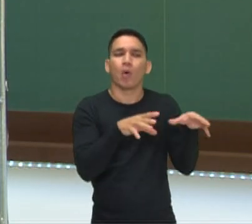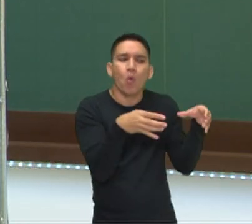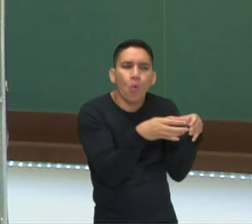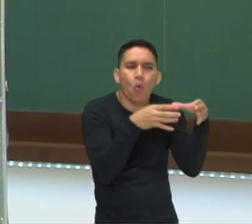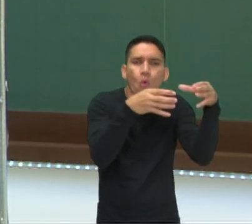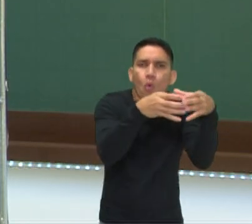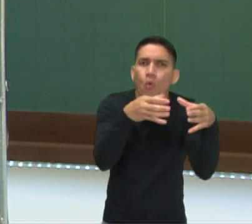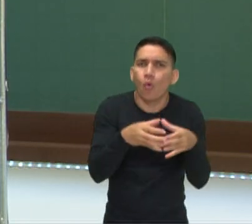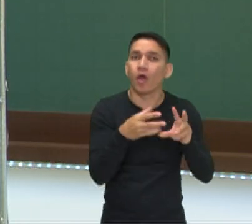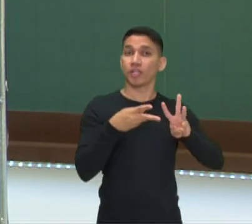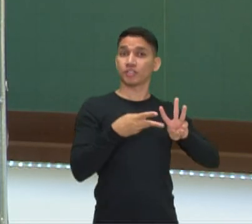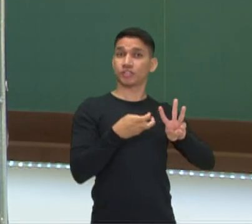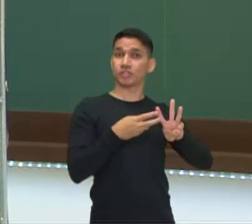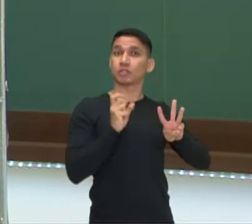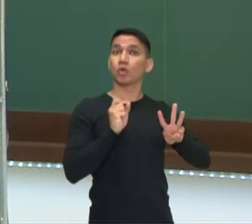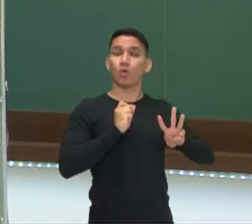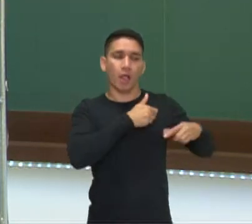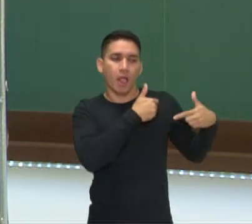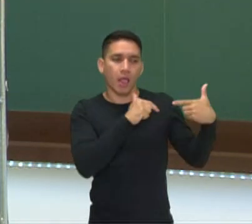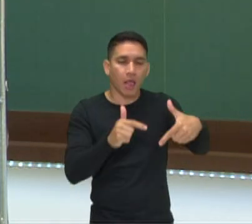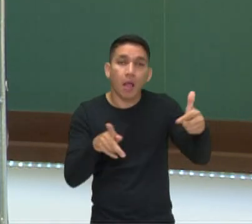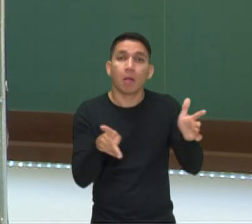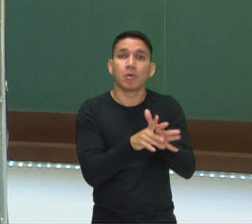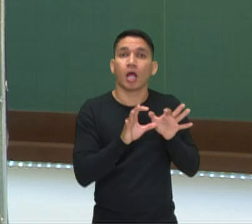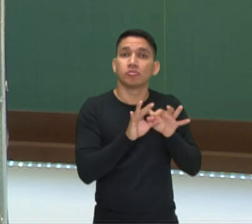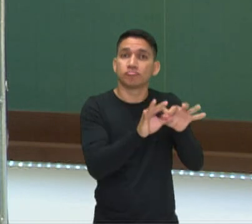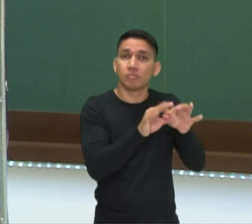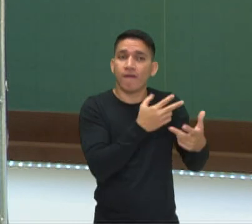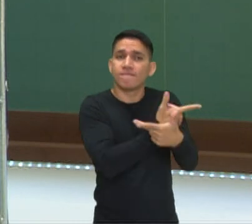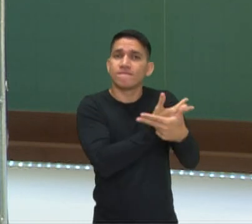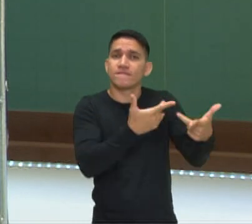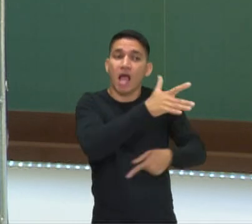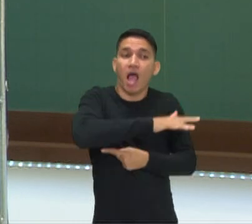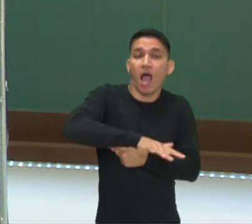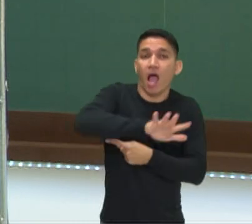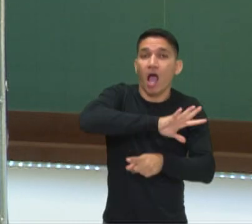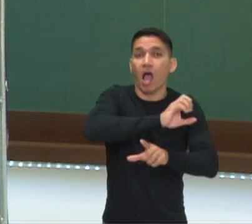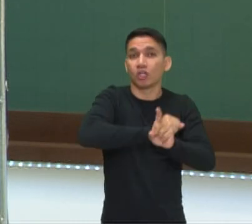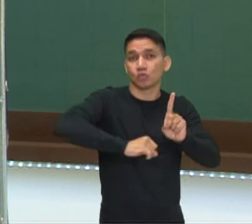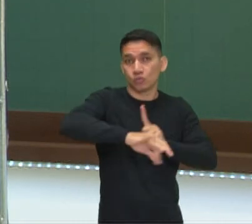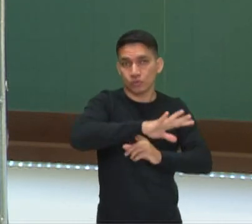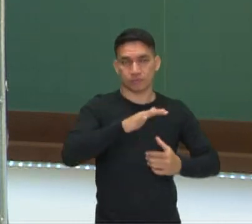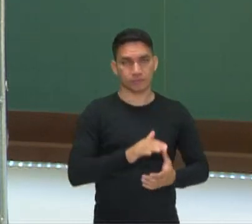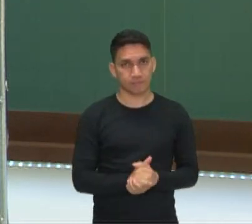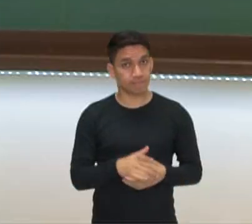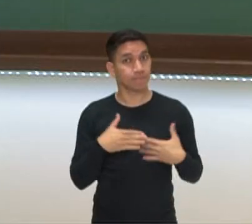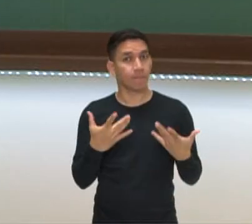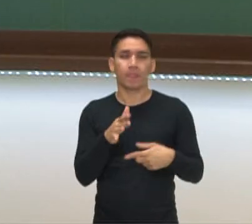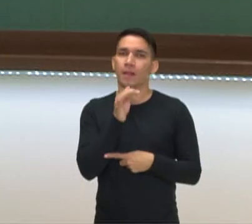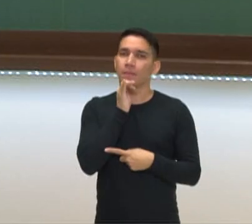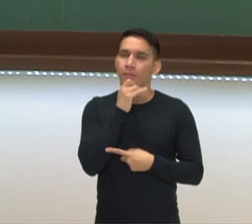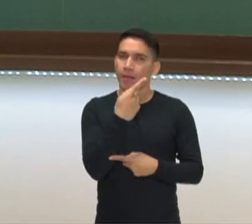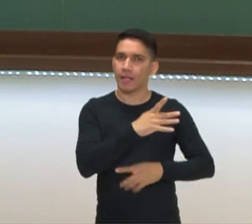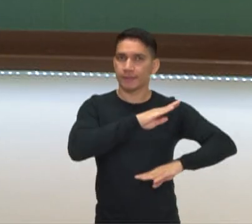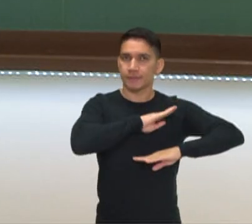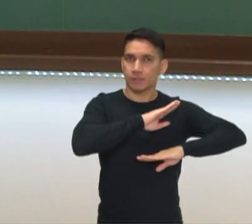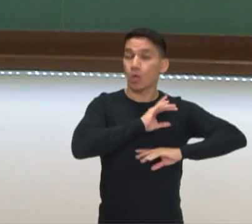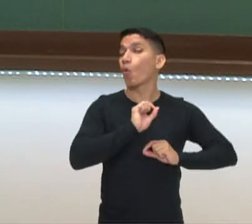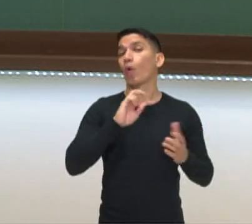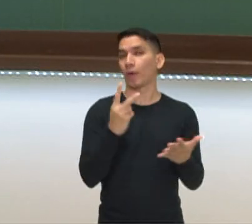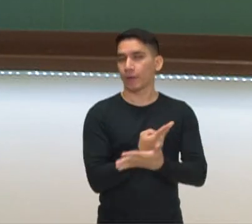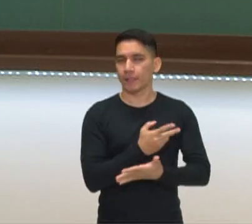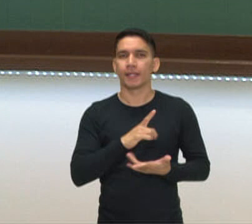comunidades indígenas, em que o trabalho está atrelado a várias áreas da sociedade. Então, nesse caso, nós vamos ter